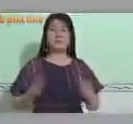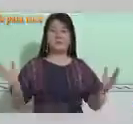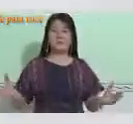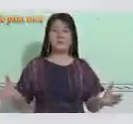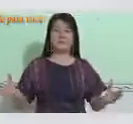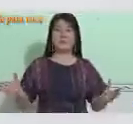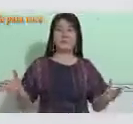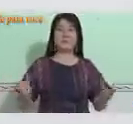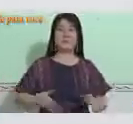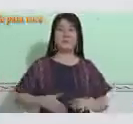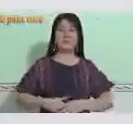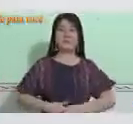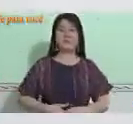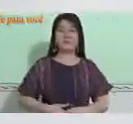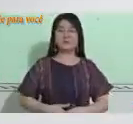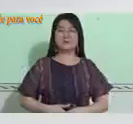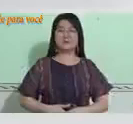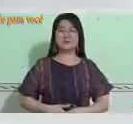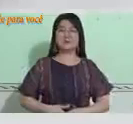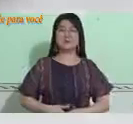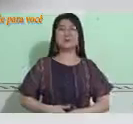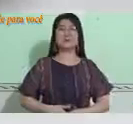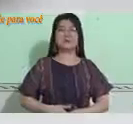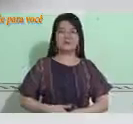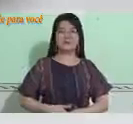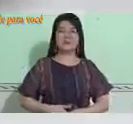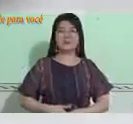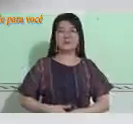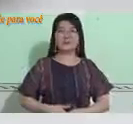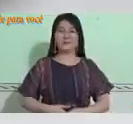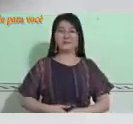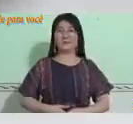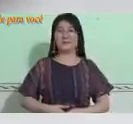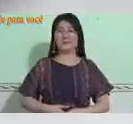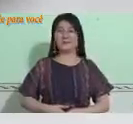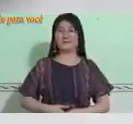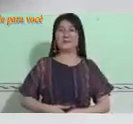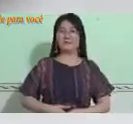exercício físico intenso, como correr, por exemplo.